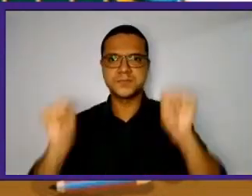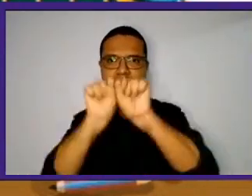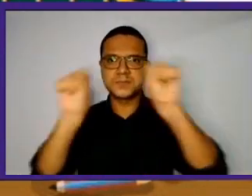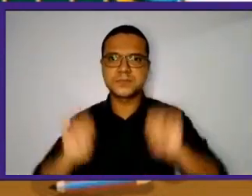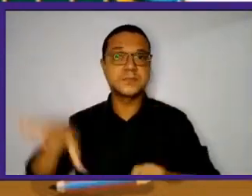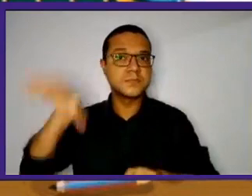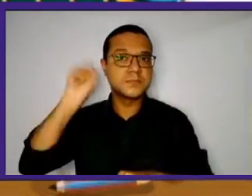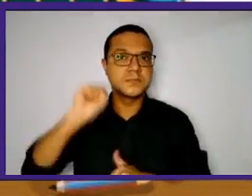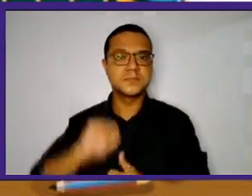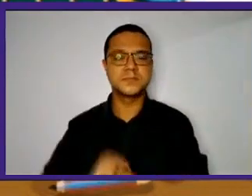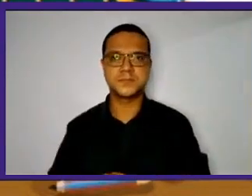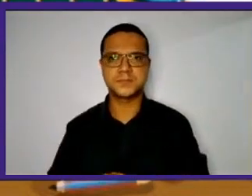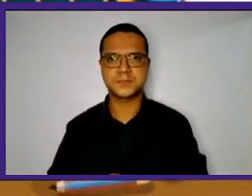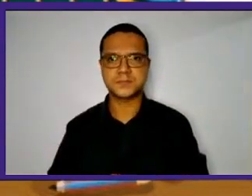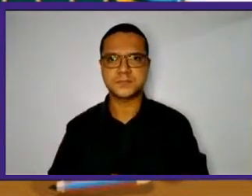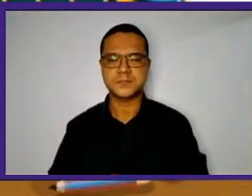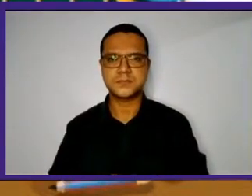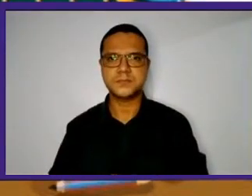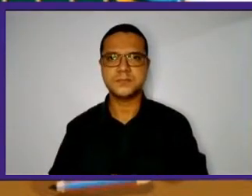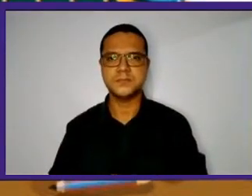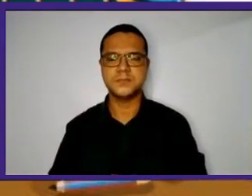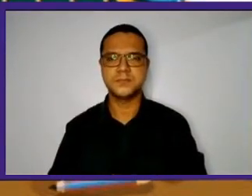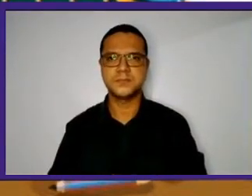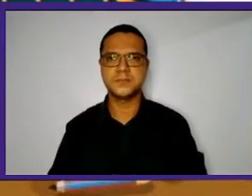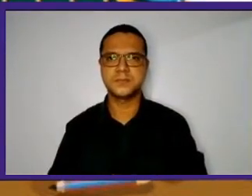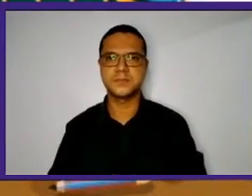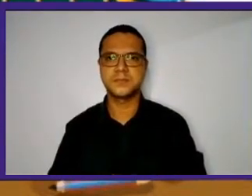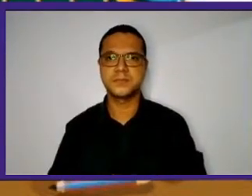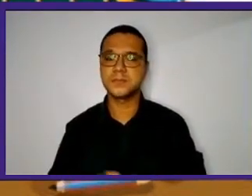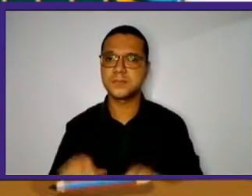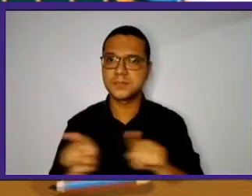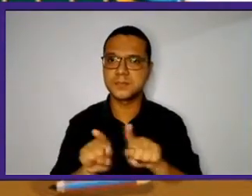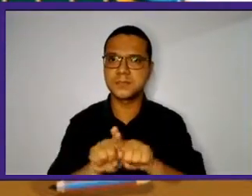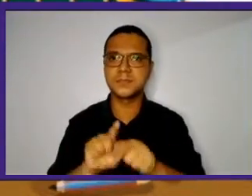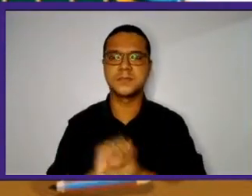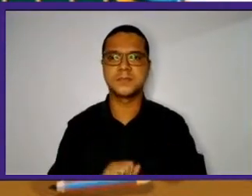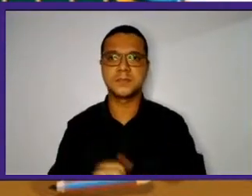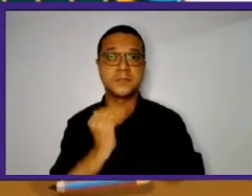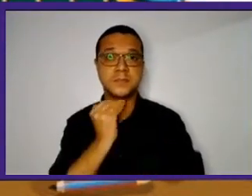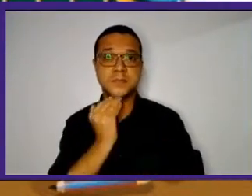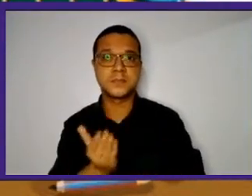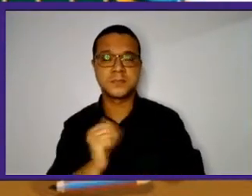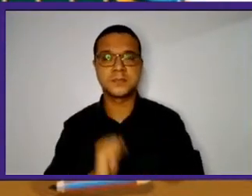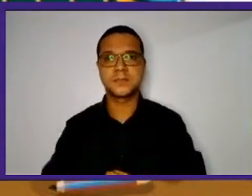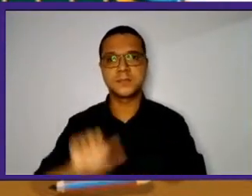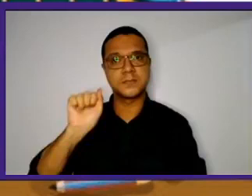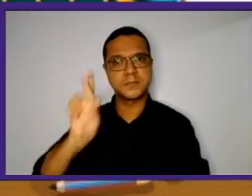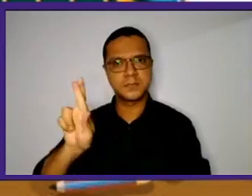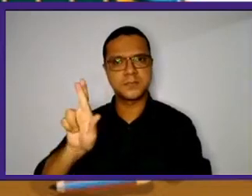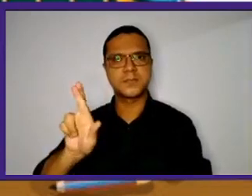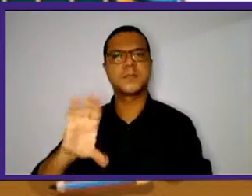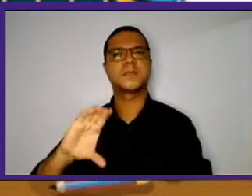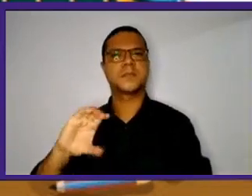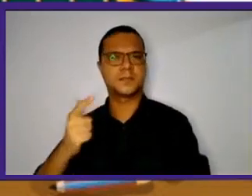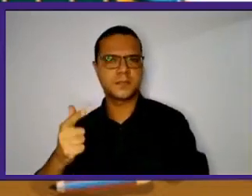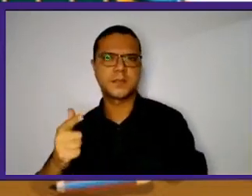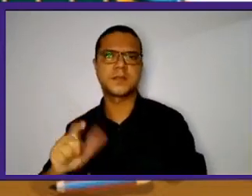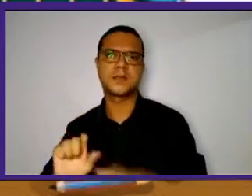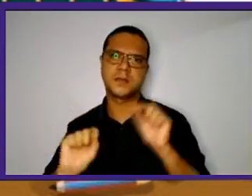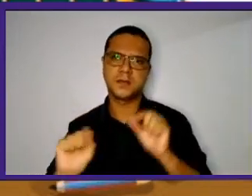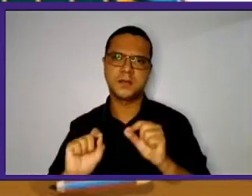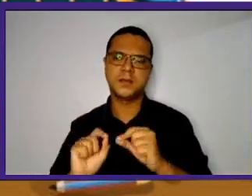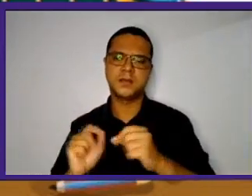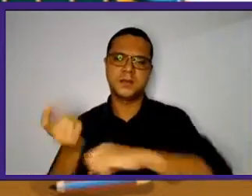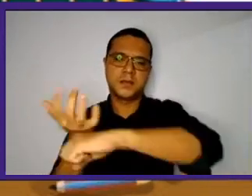sistema auditivo, da nossa orelha interna. E, sim, ar, lógico, evidente,